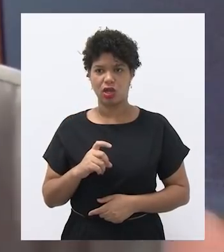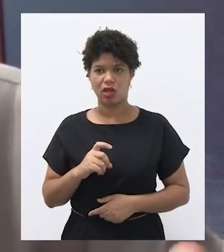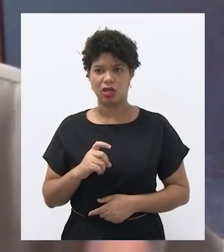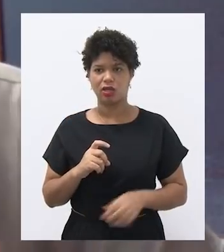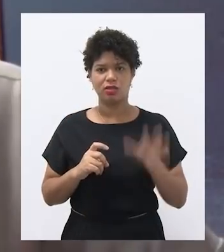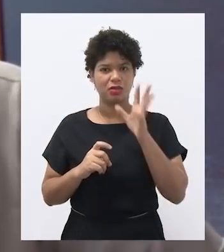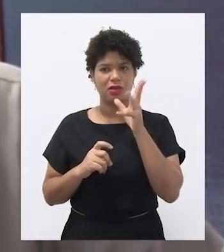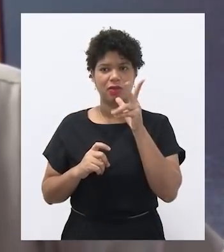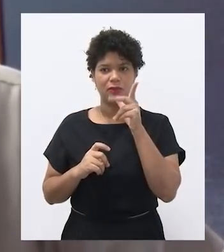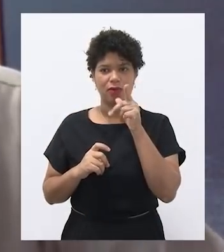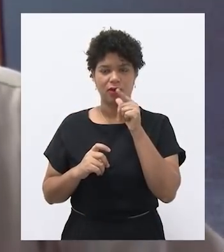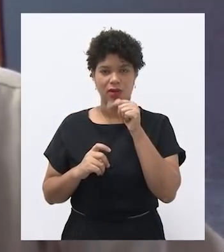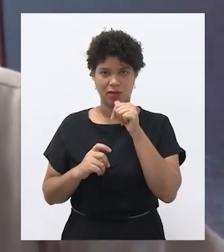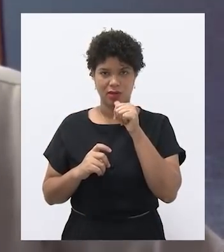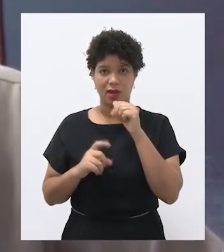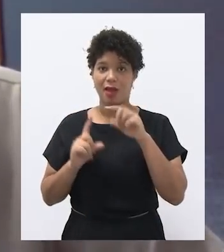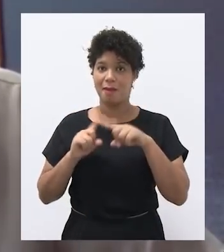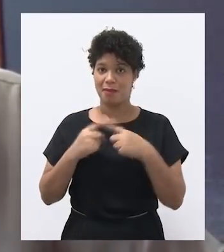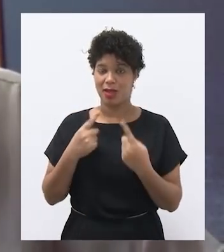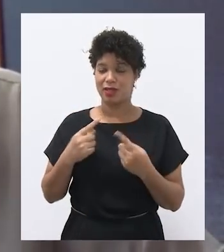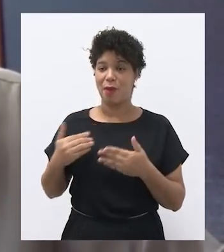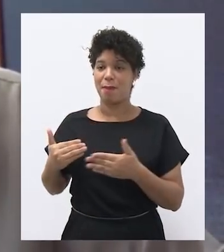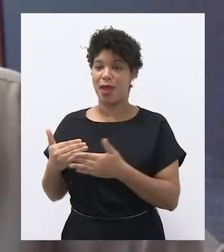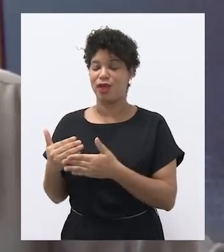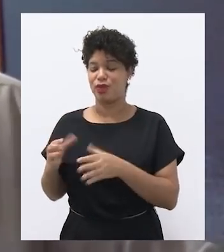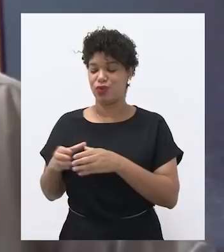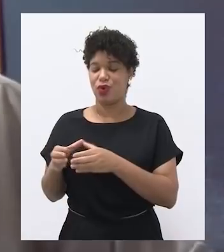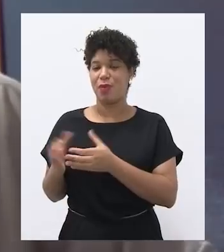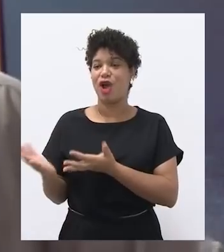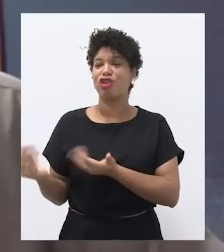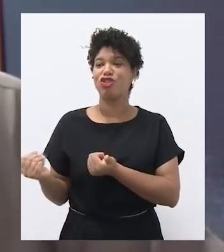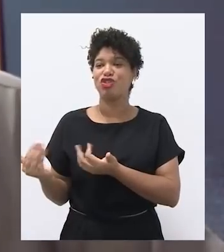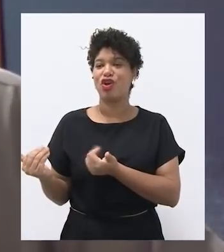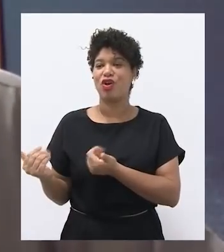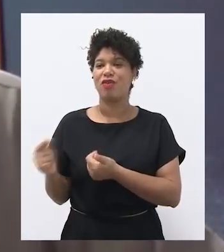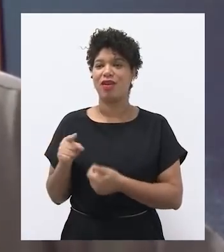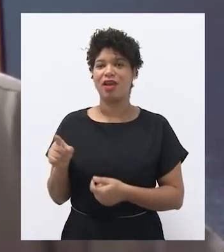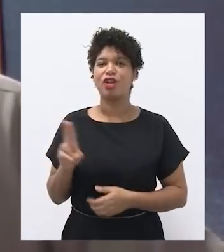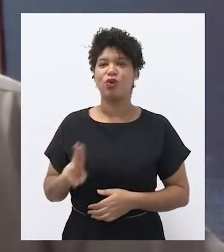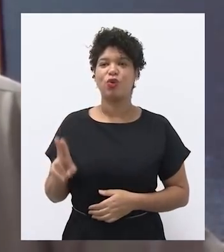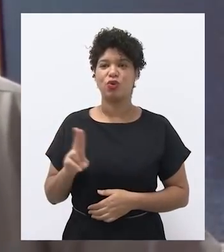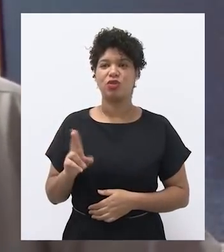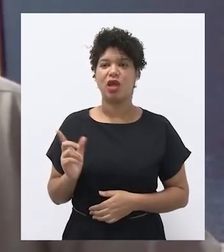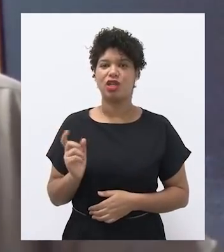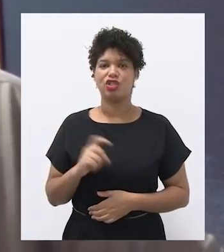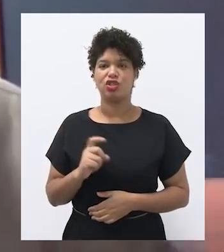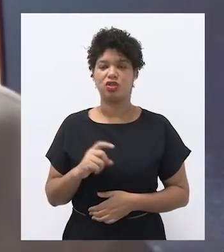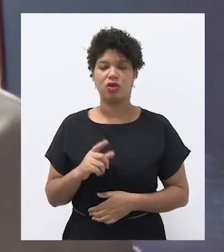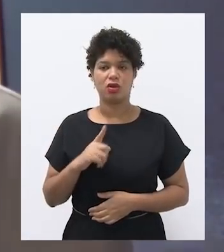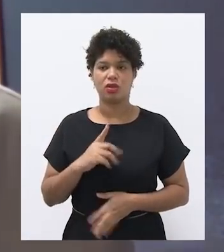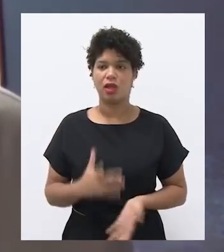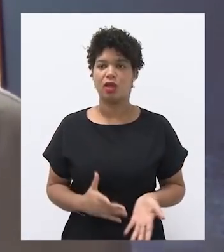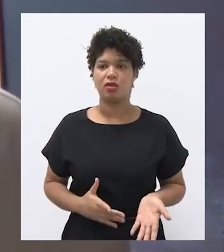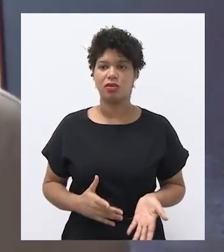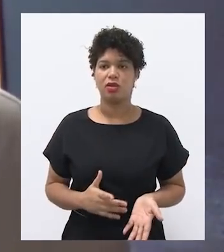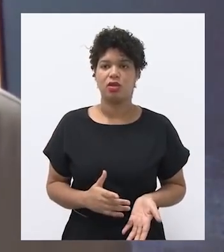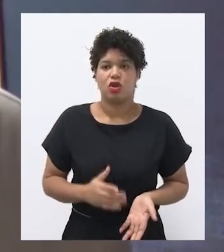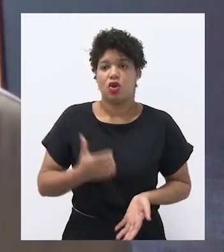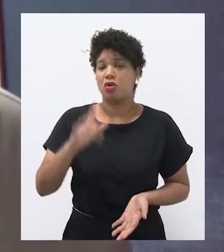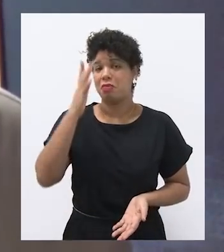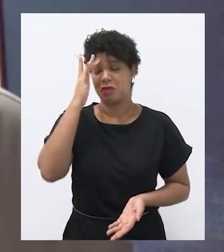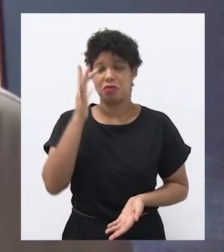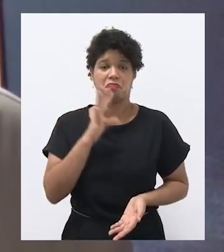E eu estou mais perto do grupo que usa o TikTok, que é o público-alvo do TikTok, do que outras pessoas que eu